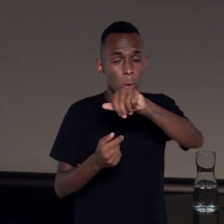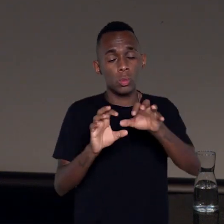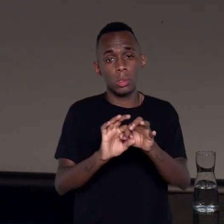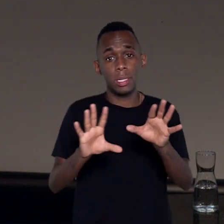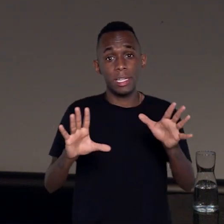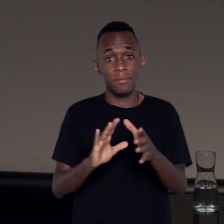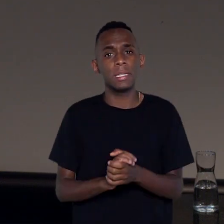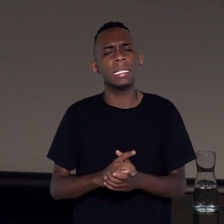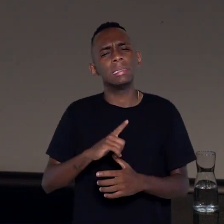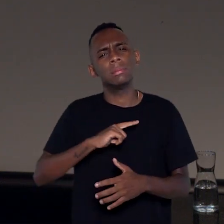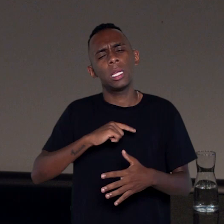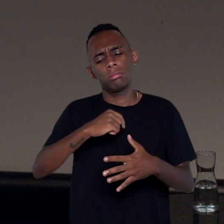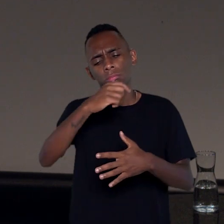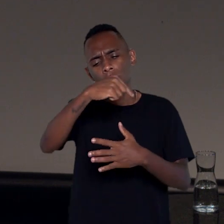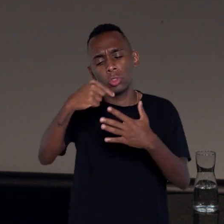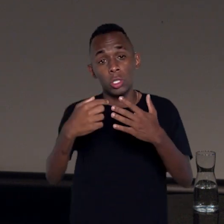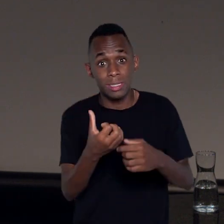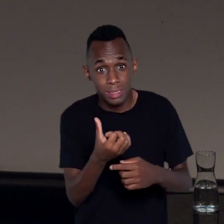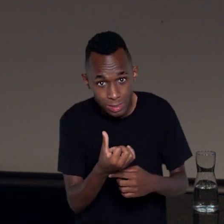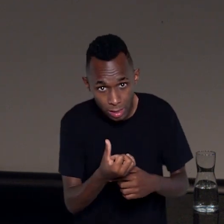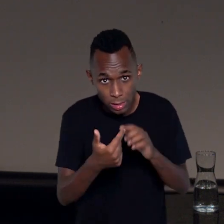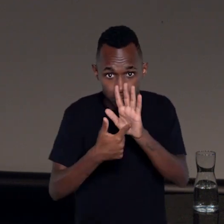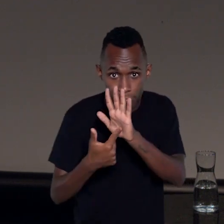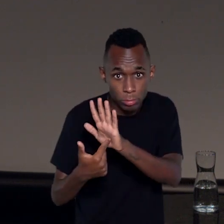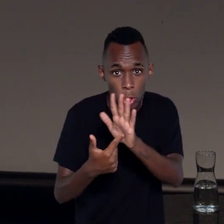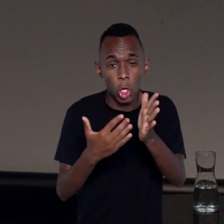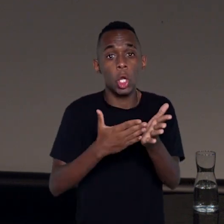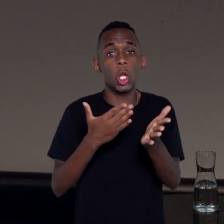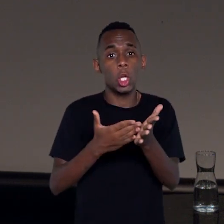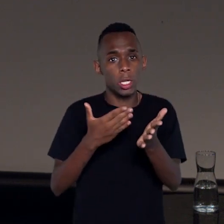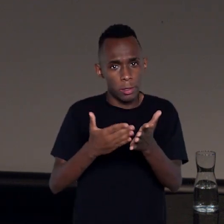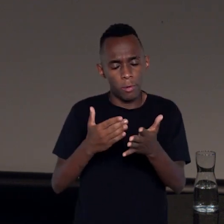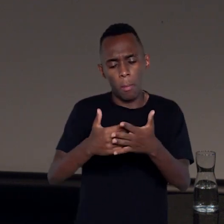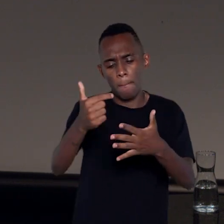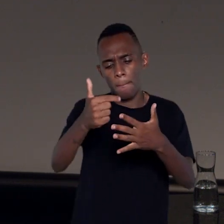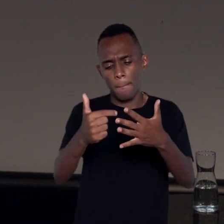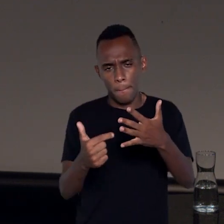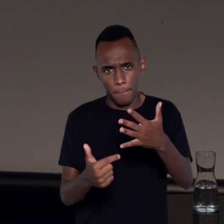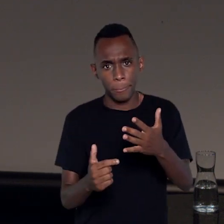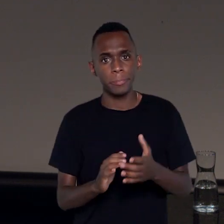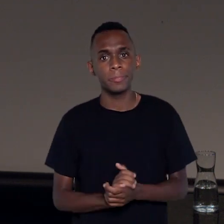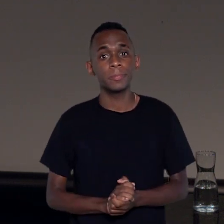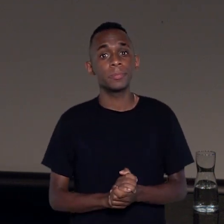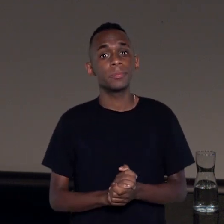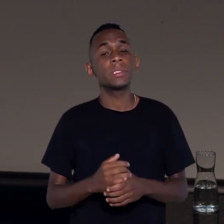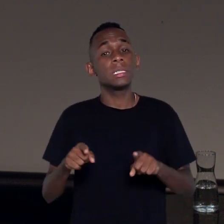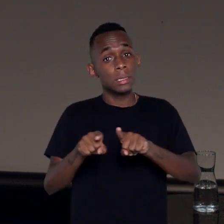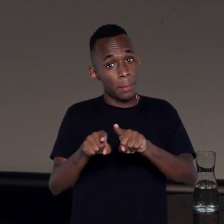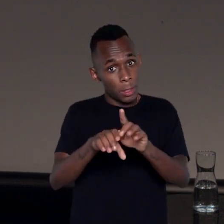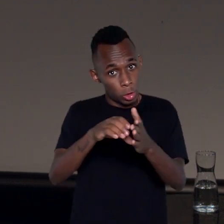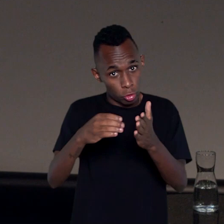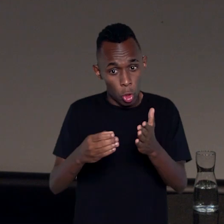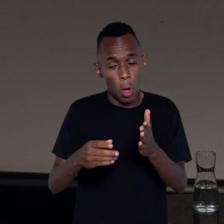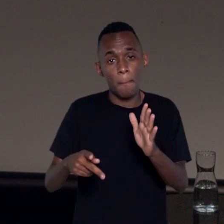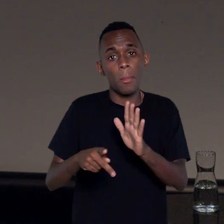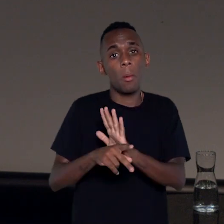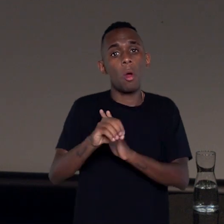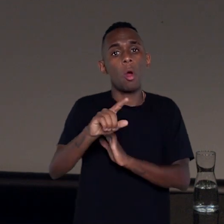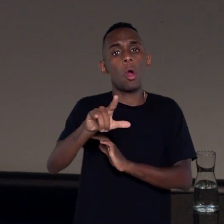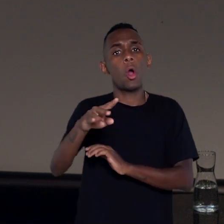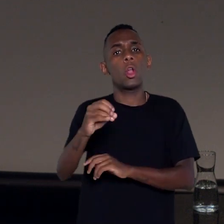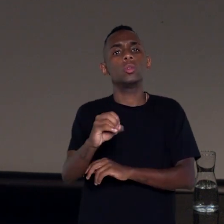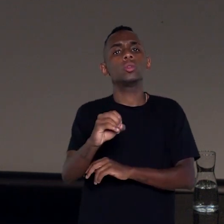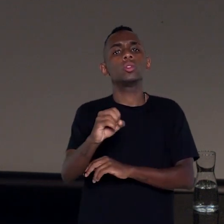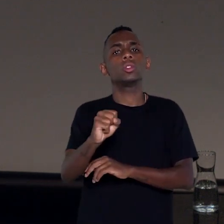Mundo Livro. Tem 6 livros publicados, entre eles o infantil, O Menino, o Assovio e a Encruzilhada, e o de contos Olhos de